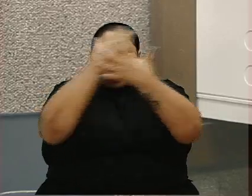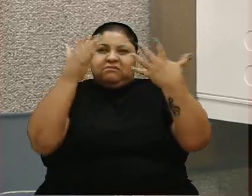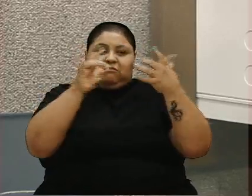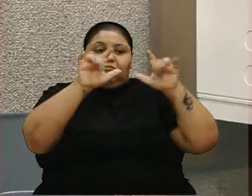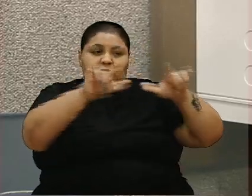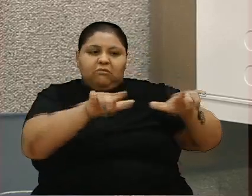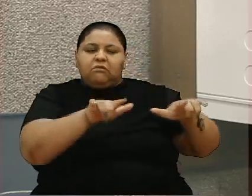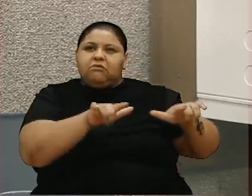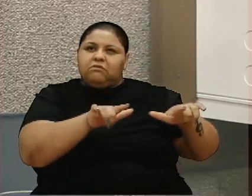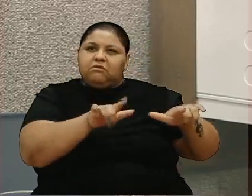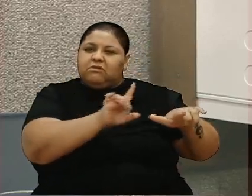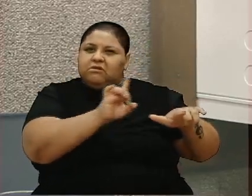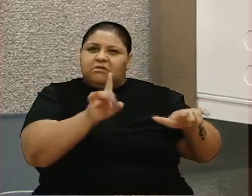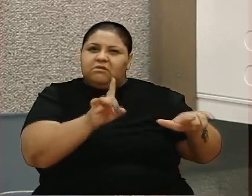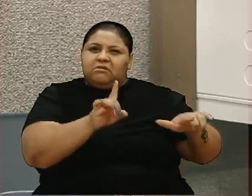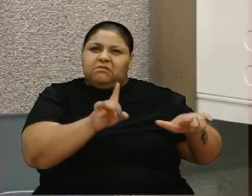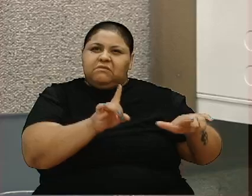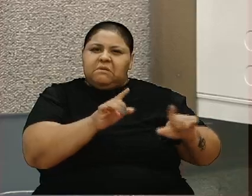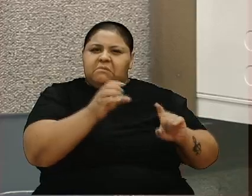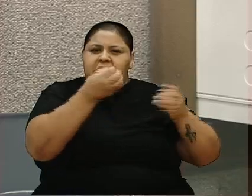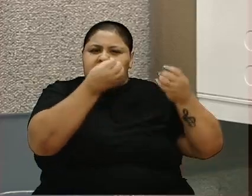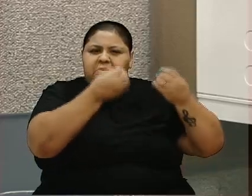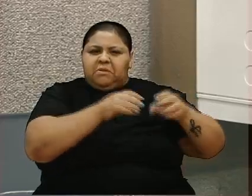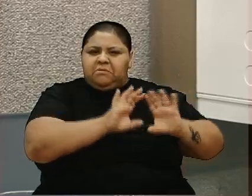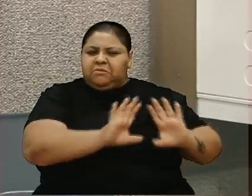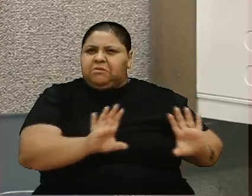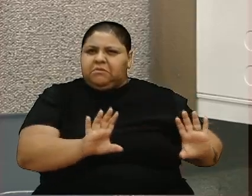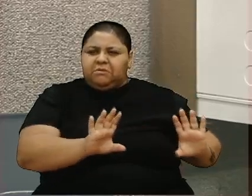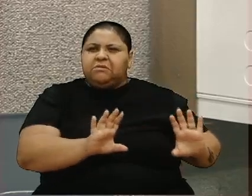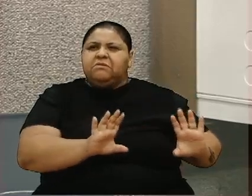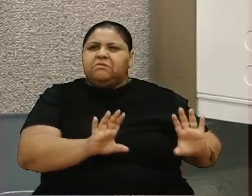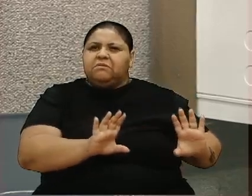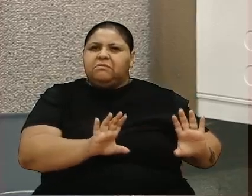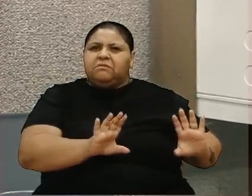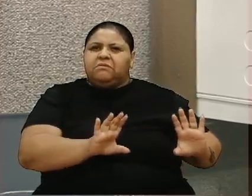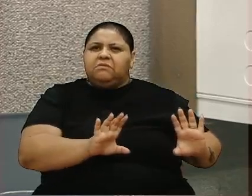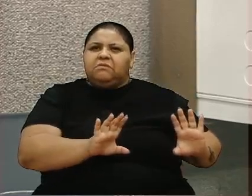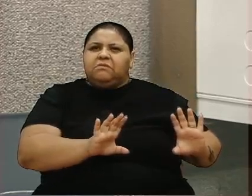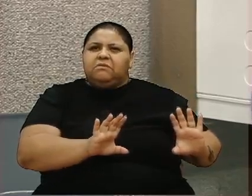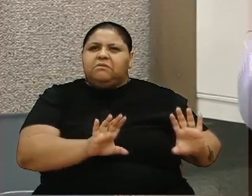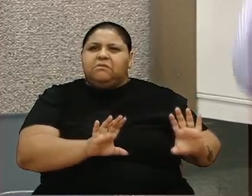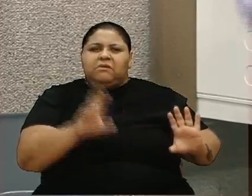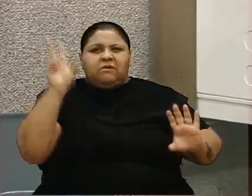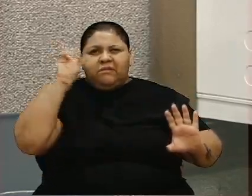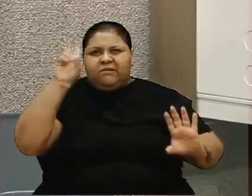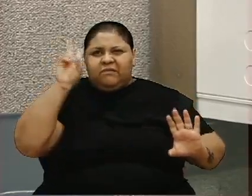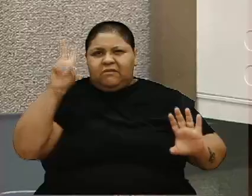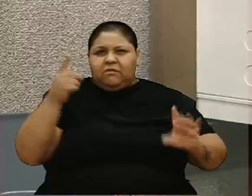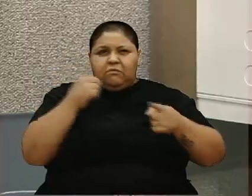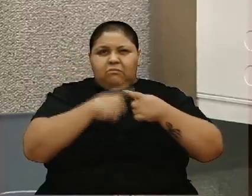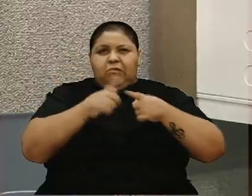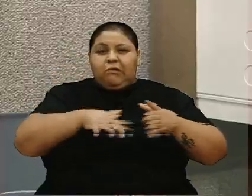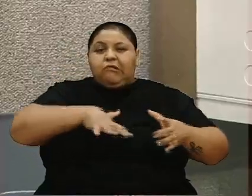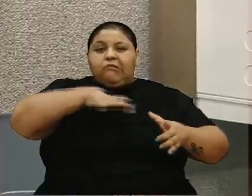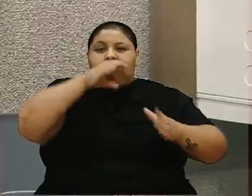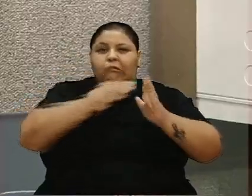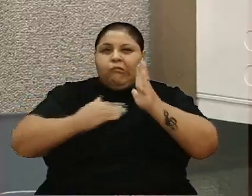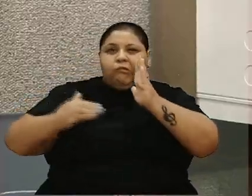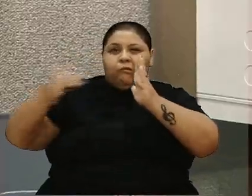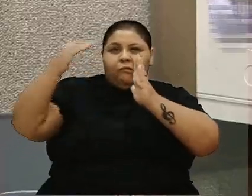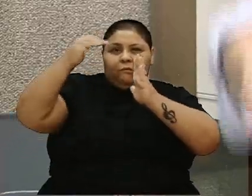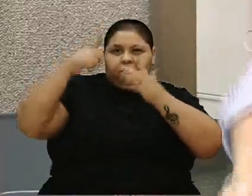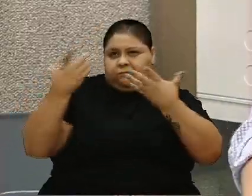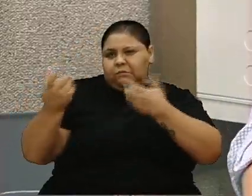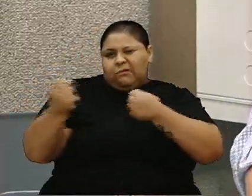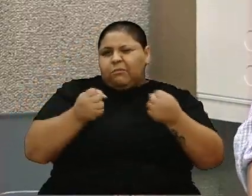espaço que não vai implicar em questões dos aspectos históricos e tal, porque é um telheiro, né, que existe lá